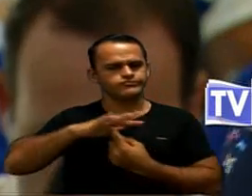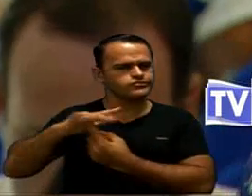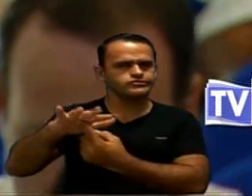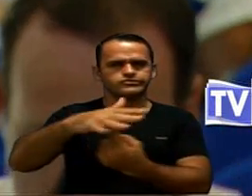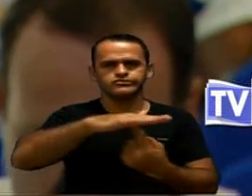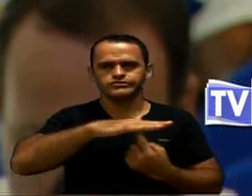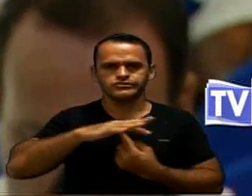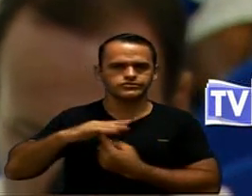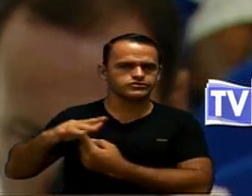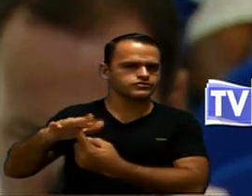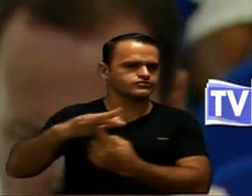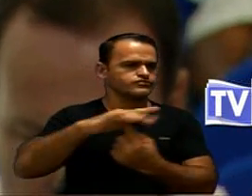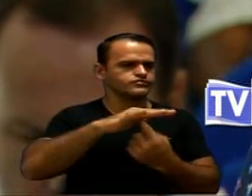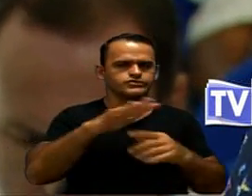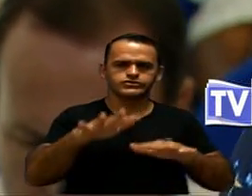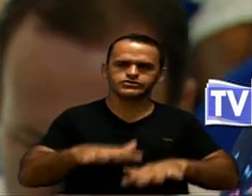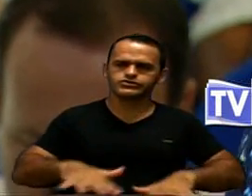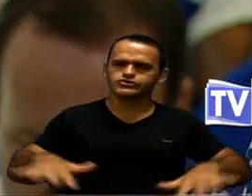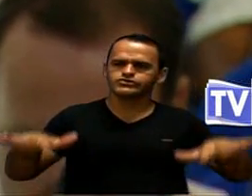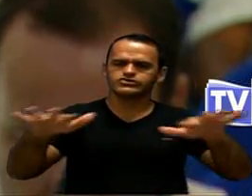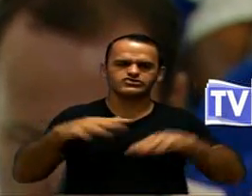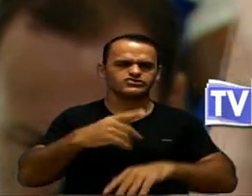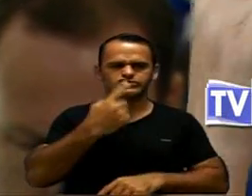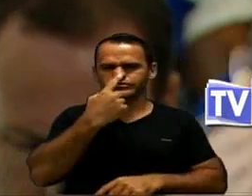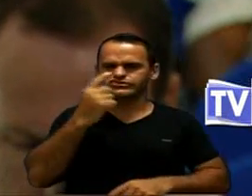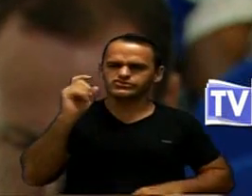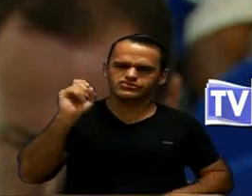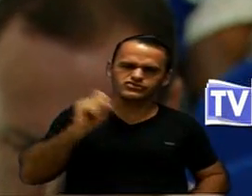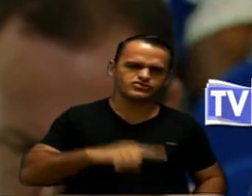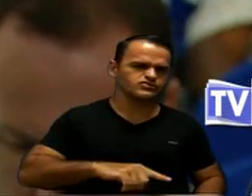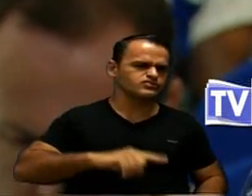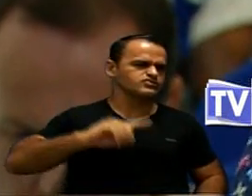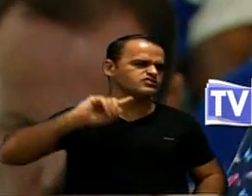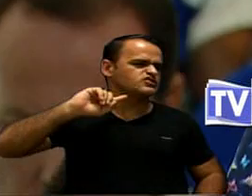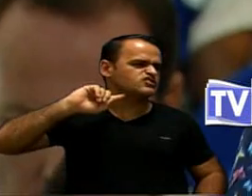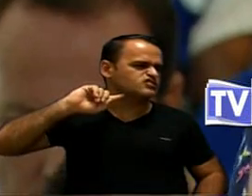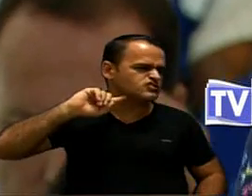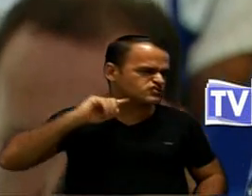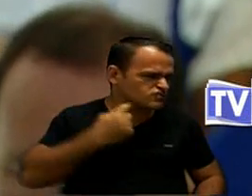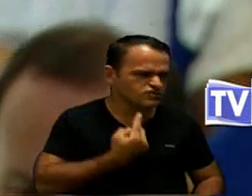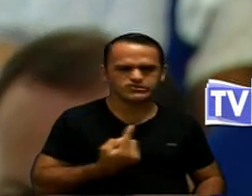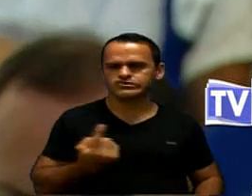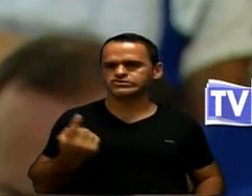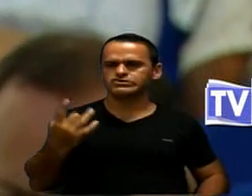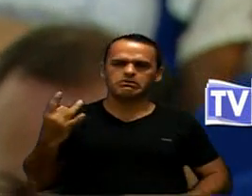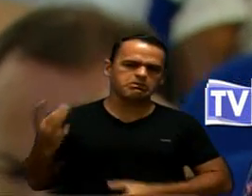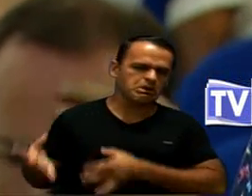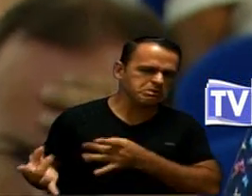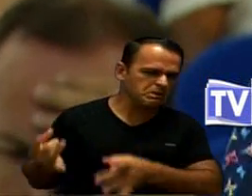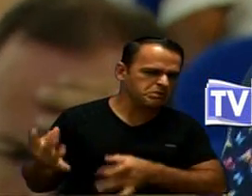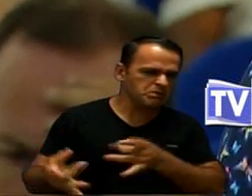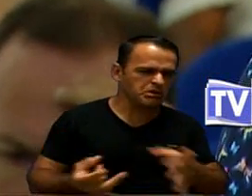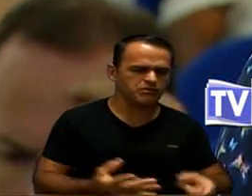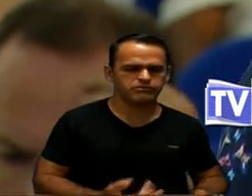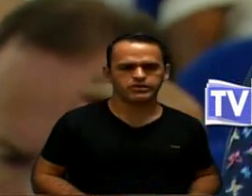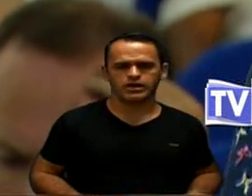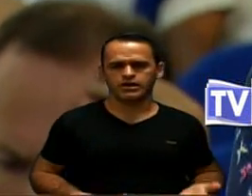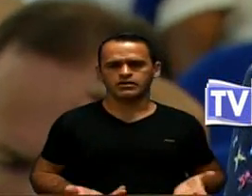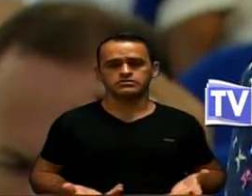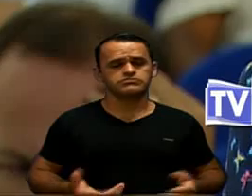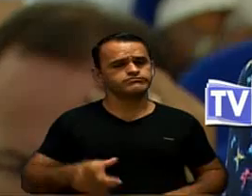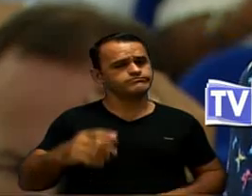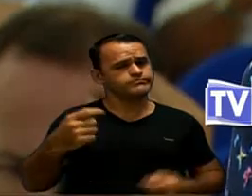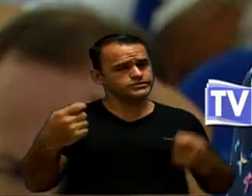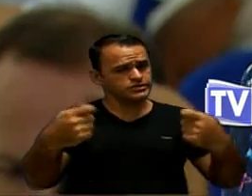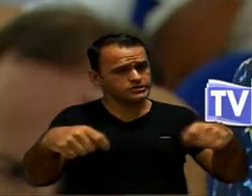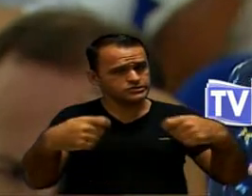estamos estragando o nosso planeta com muito lixo, material que poderia ser descartável, não é. Então tem